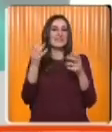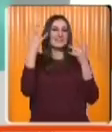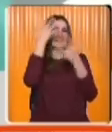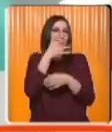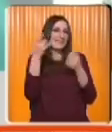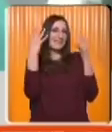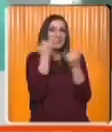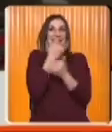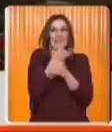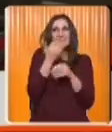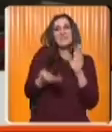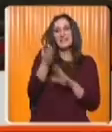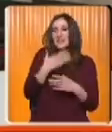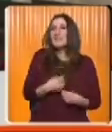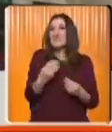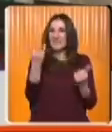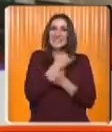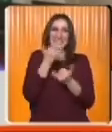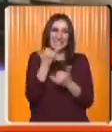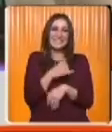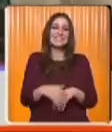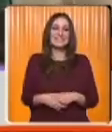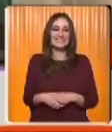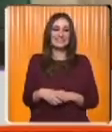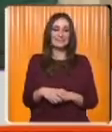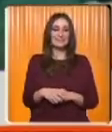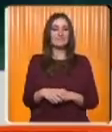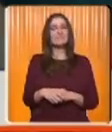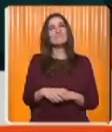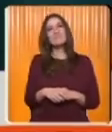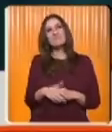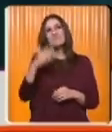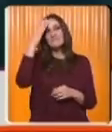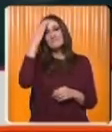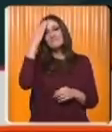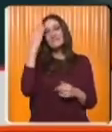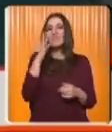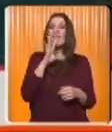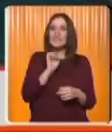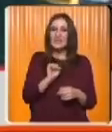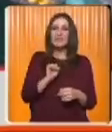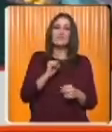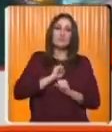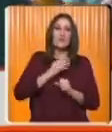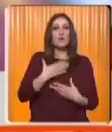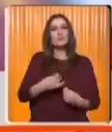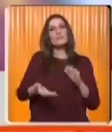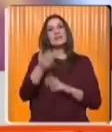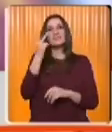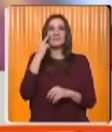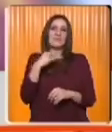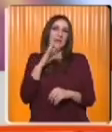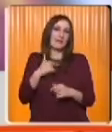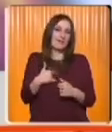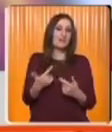vou poder rir mais, que eu gosto muito de rir. E acho que os meus filhos vão gostar mais de me ver. É um dia muito